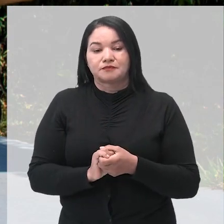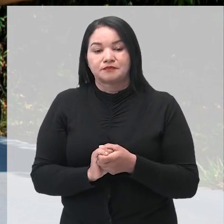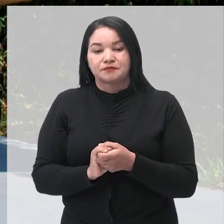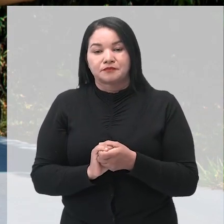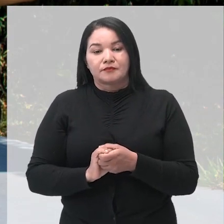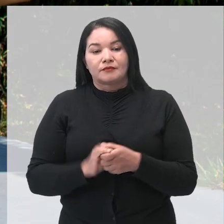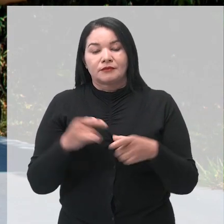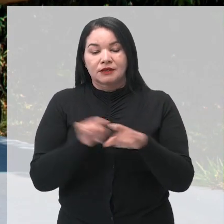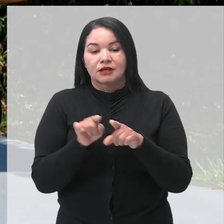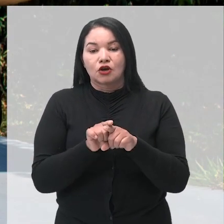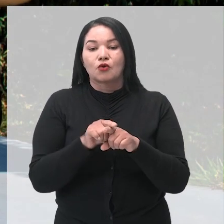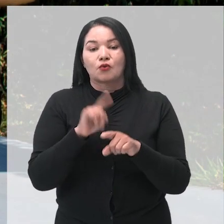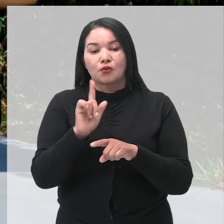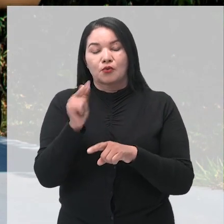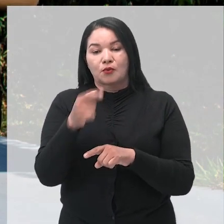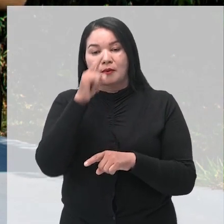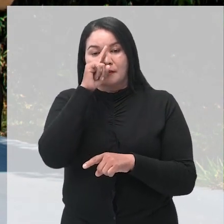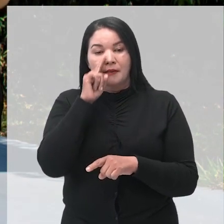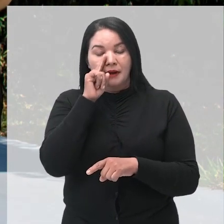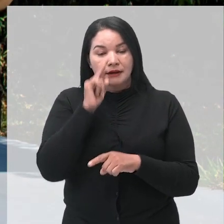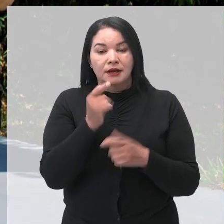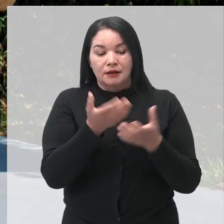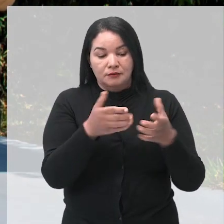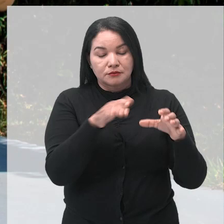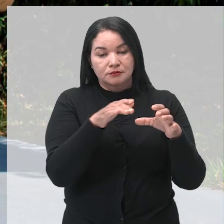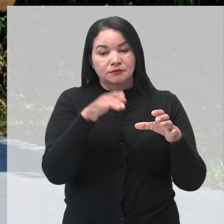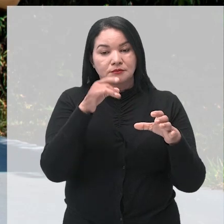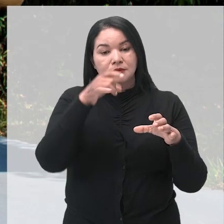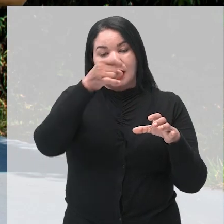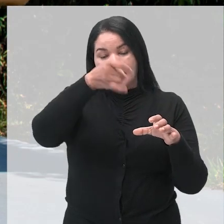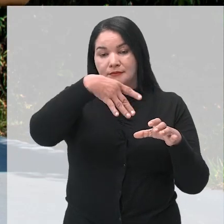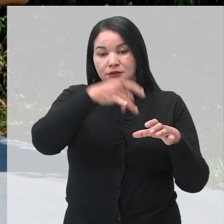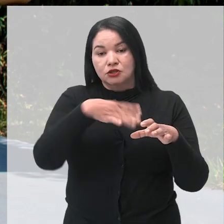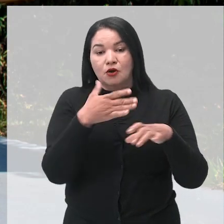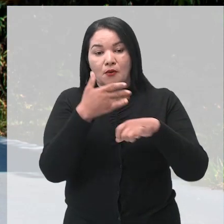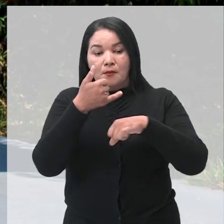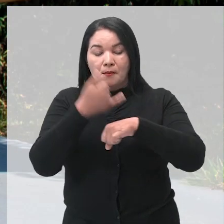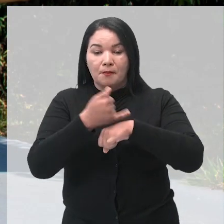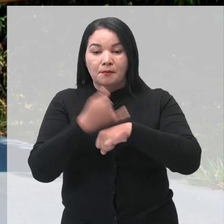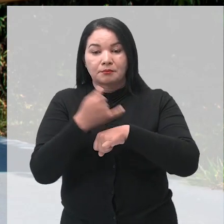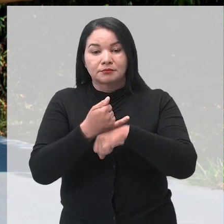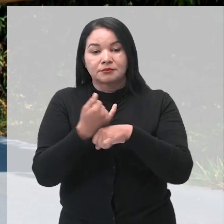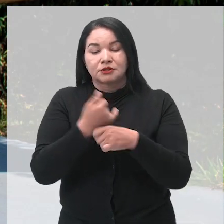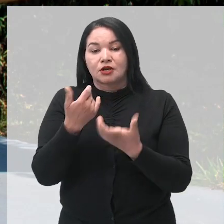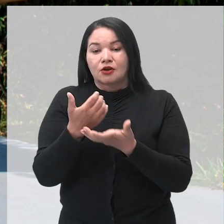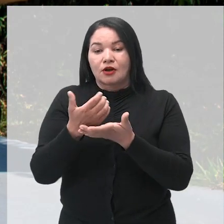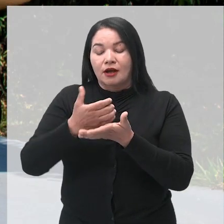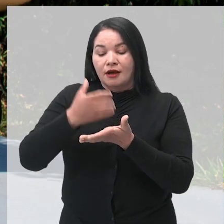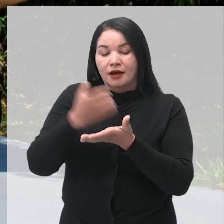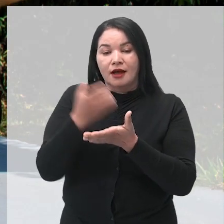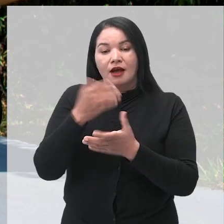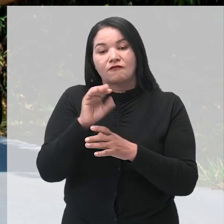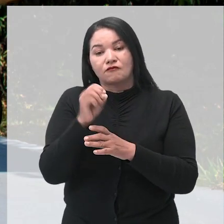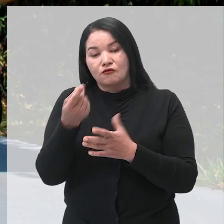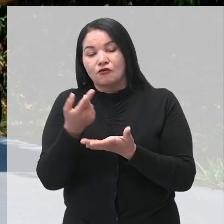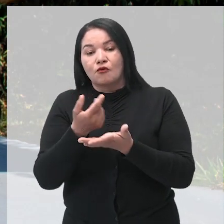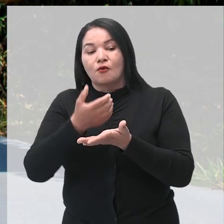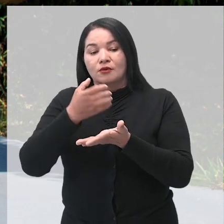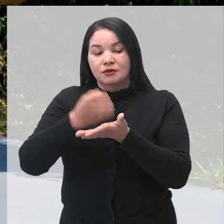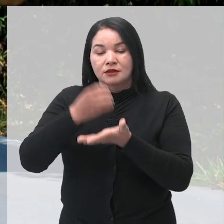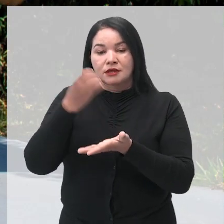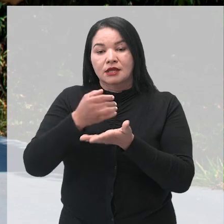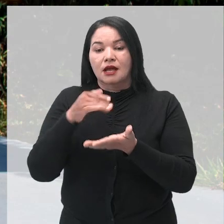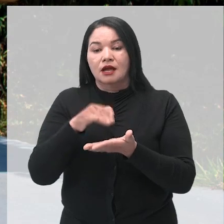esse coletor. A gente tem ainda o coletor amarelo. Ele serve para receber aí metal, então aquela garrafinha,